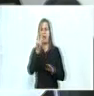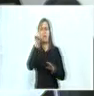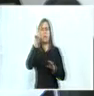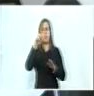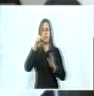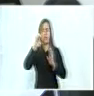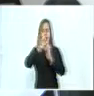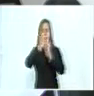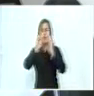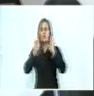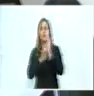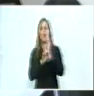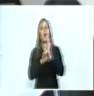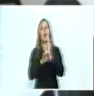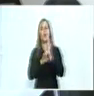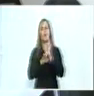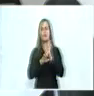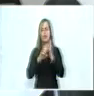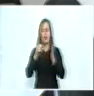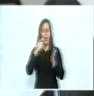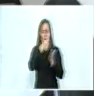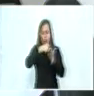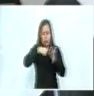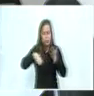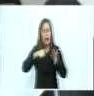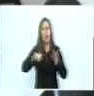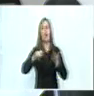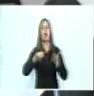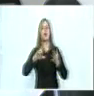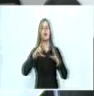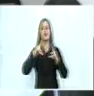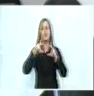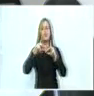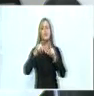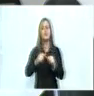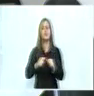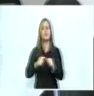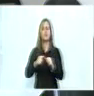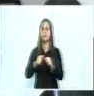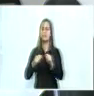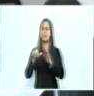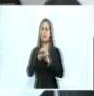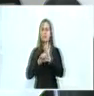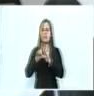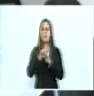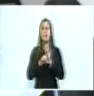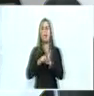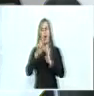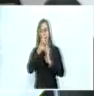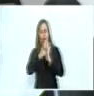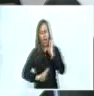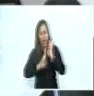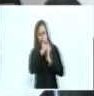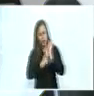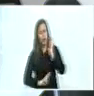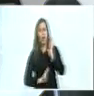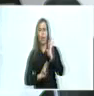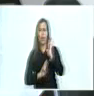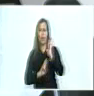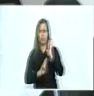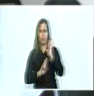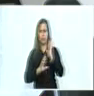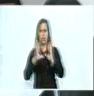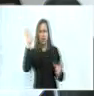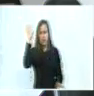editais de licitações, contratos, procedimentos licitatórios, relatório resumido da